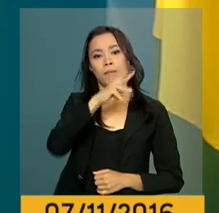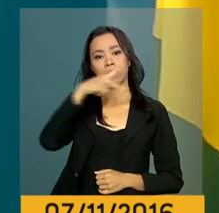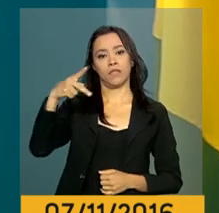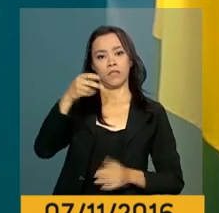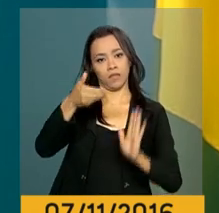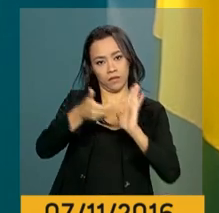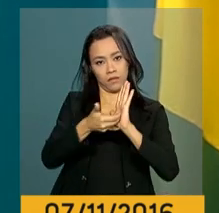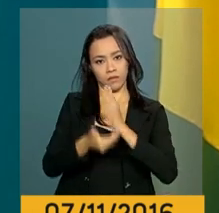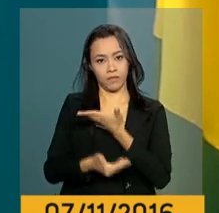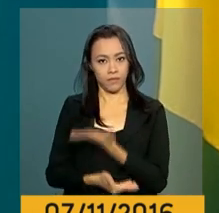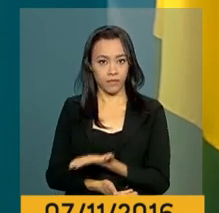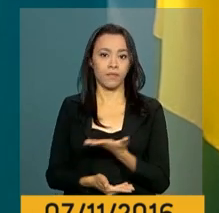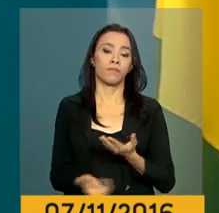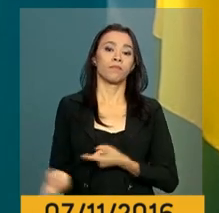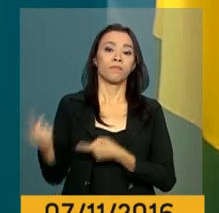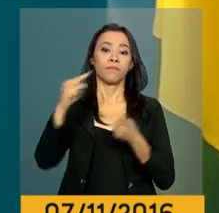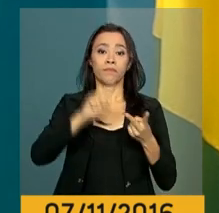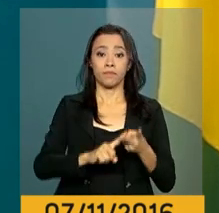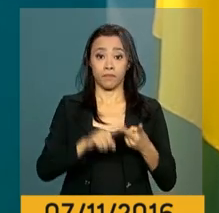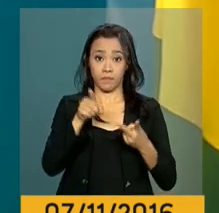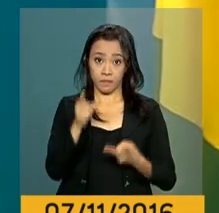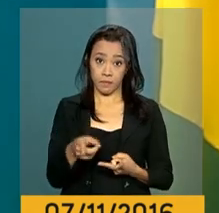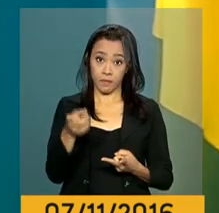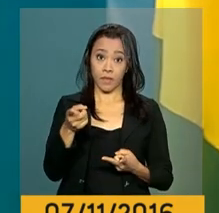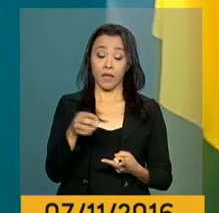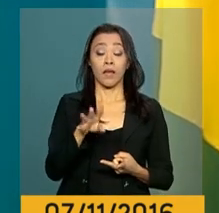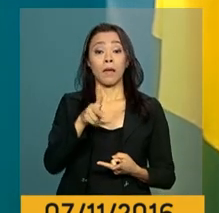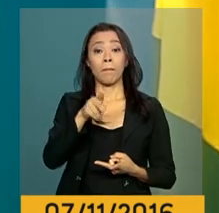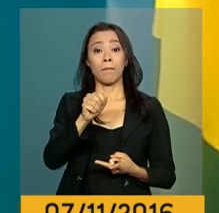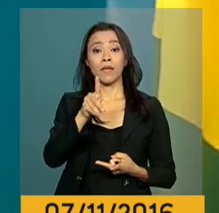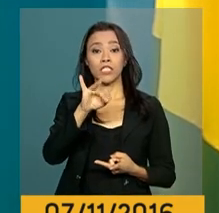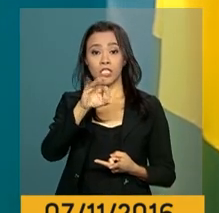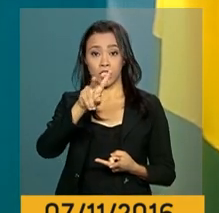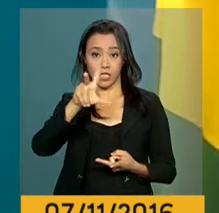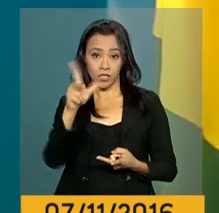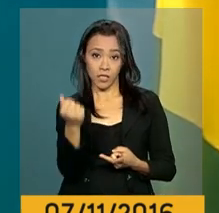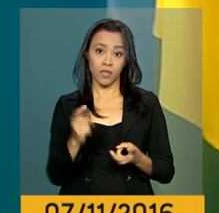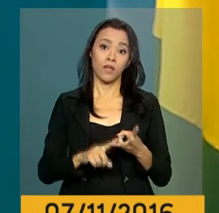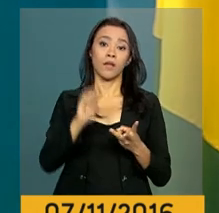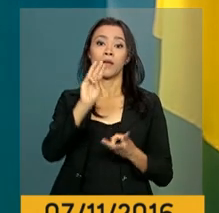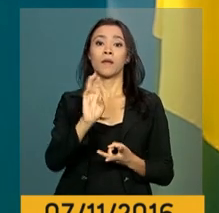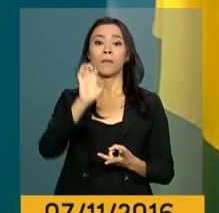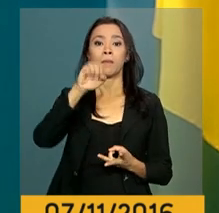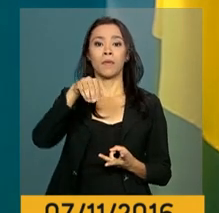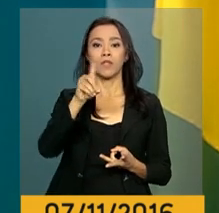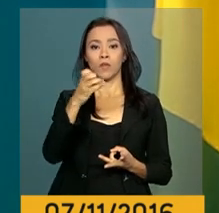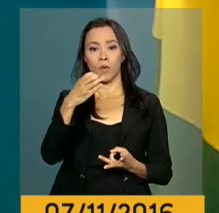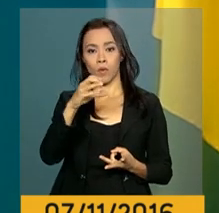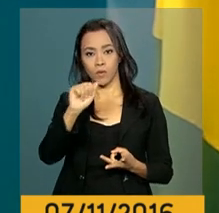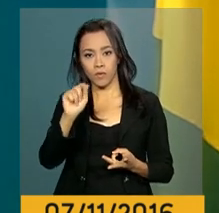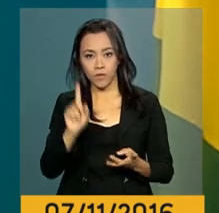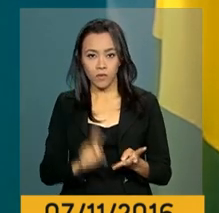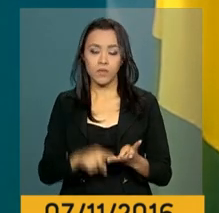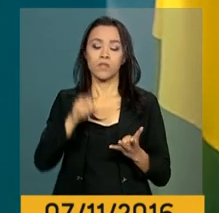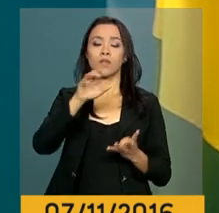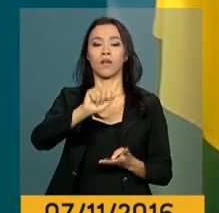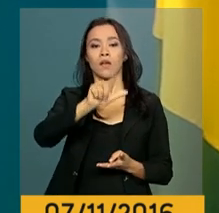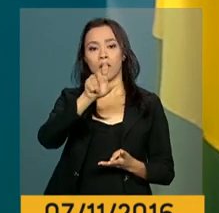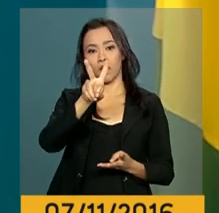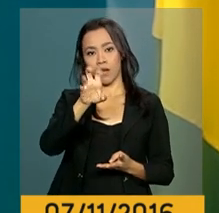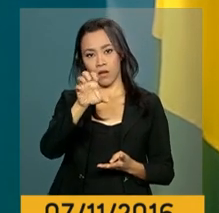Deputados, Gilberto Kassab, Eliseu Padilha, Mendonça Filho, Alberto Alves, Gedel Vieira Lima,